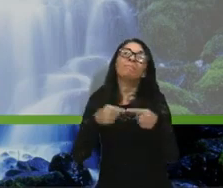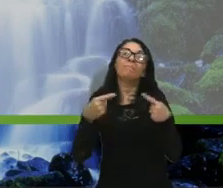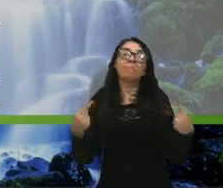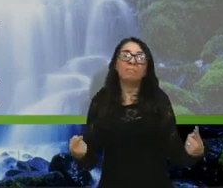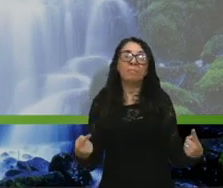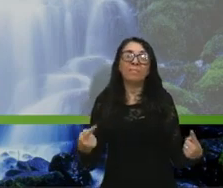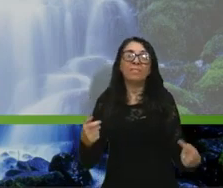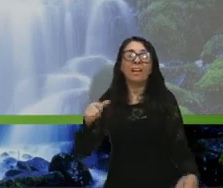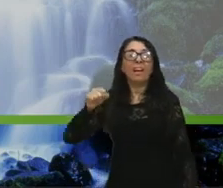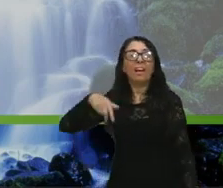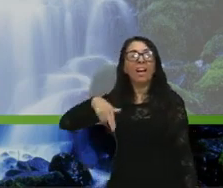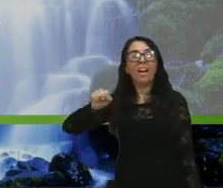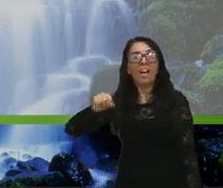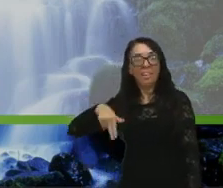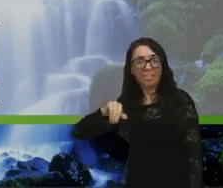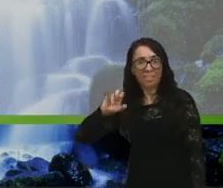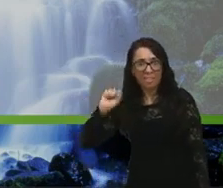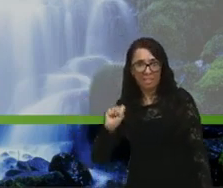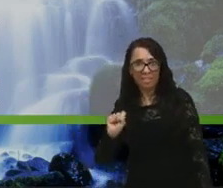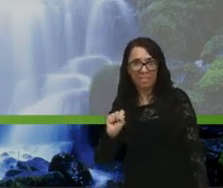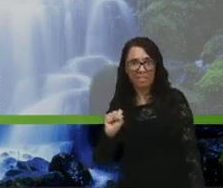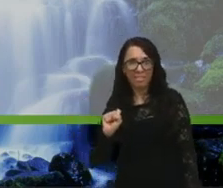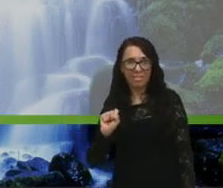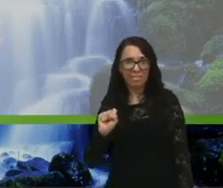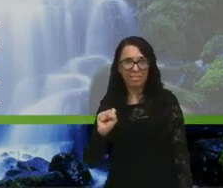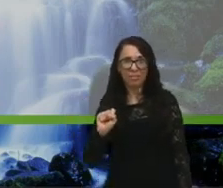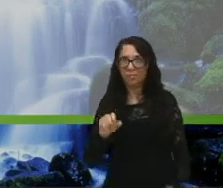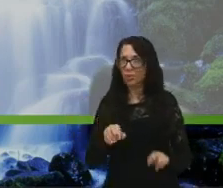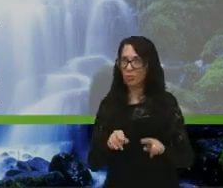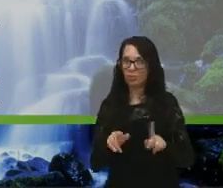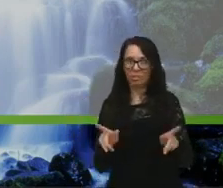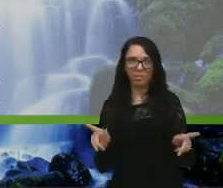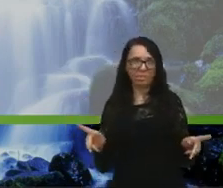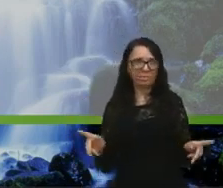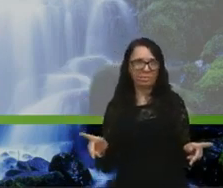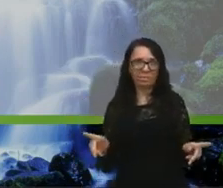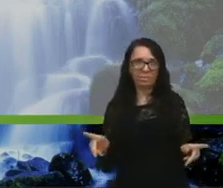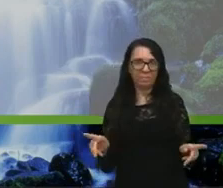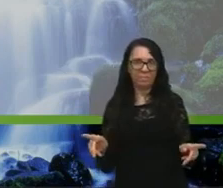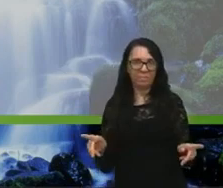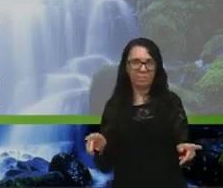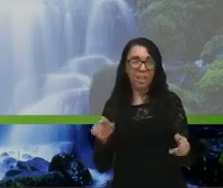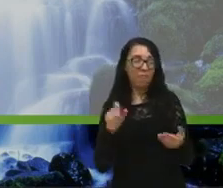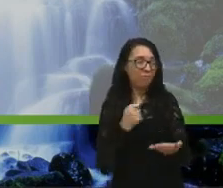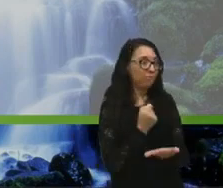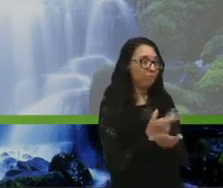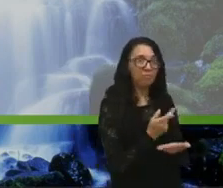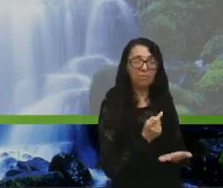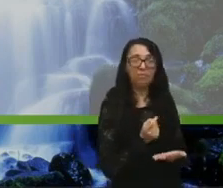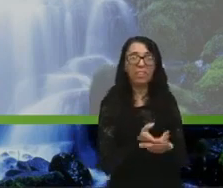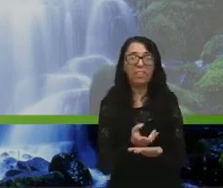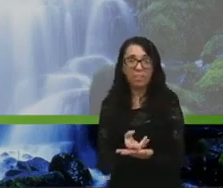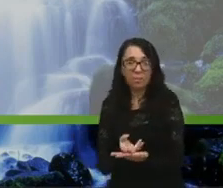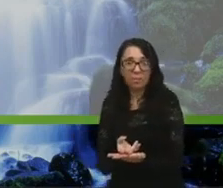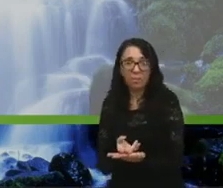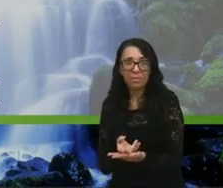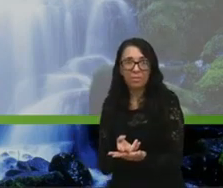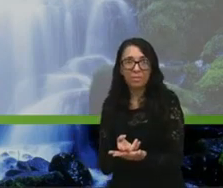necessário e importante para a igreja, que aquilo que eles estavam fazendo seria o máximo para a vida da igreja.